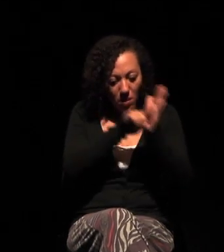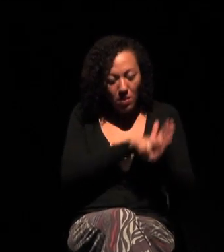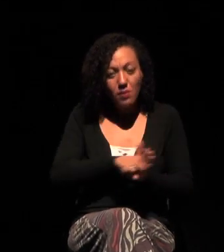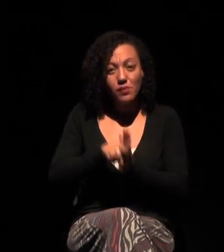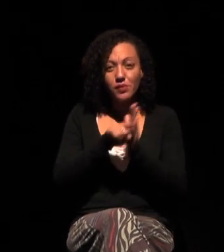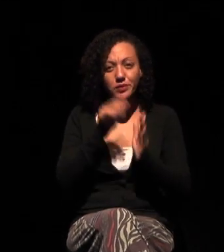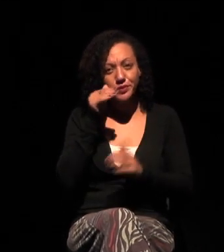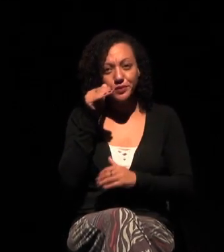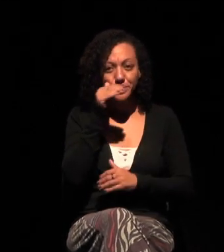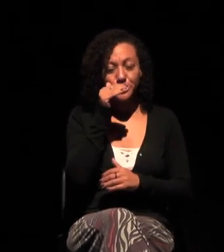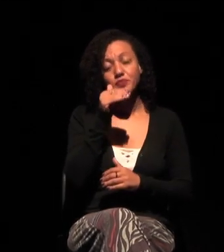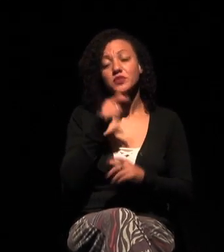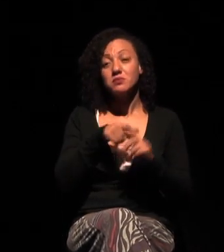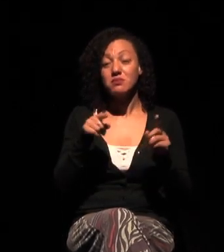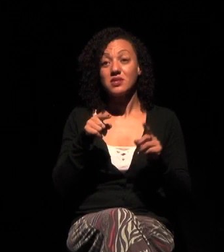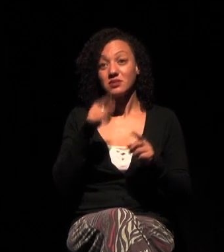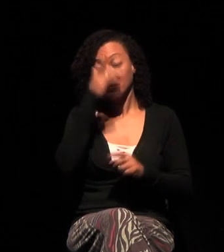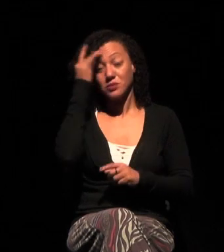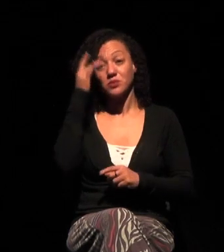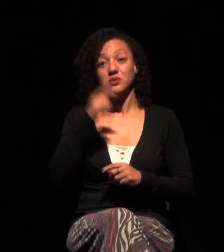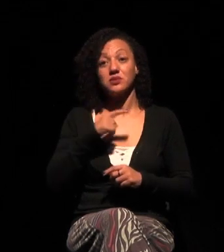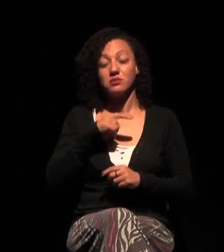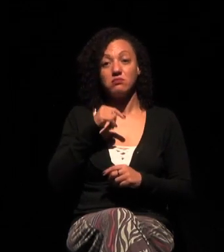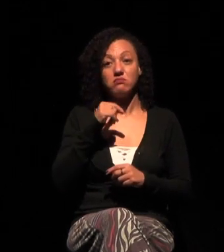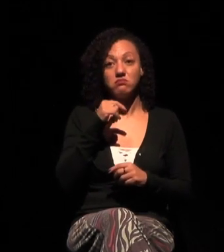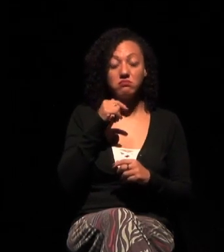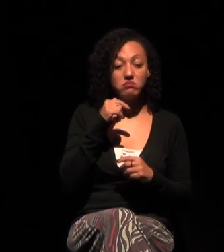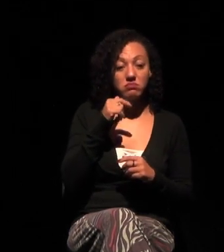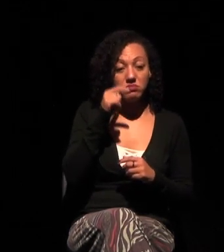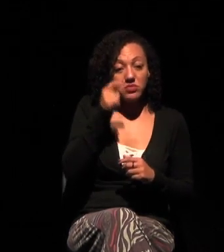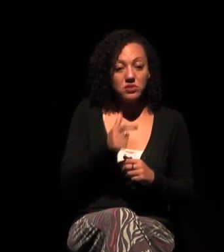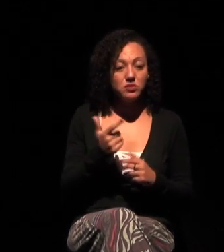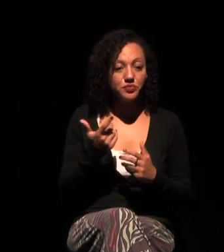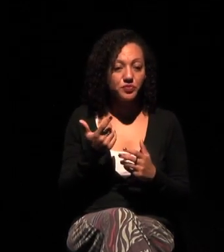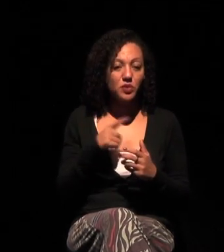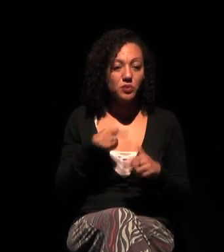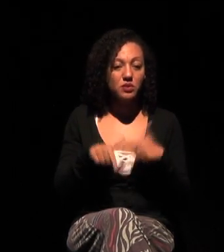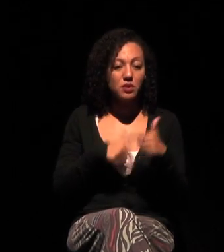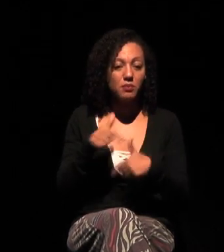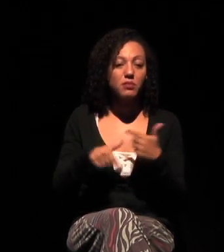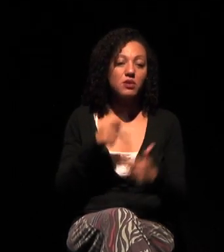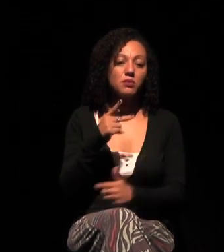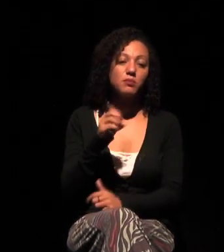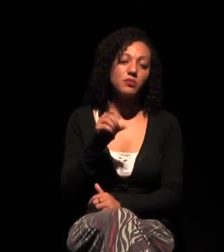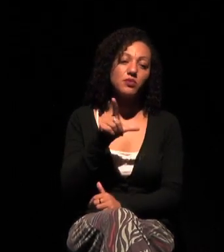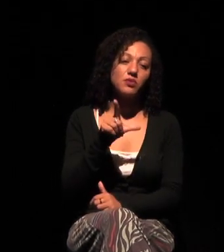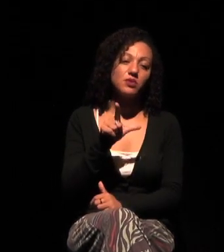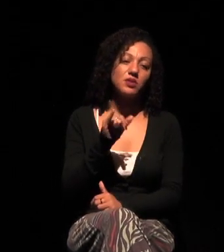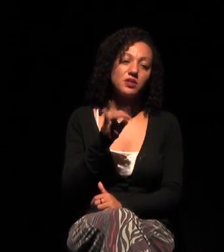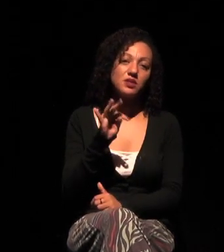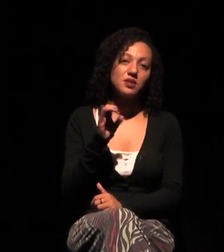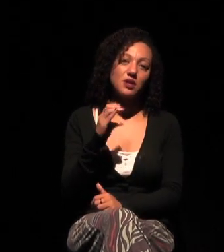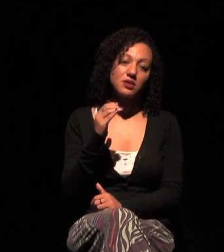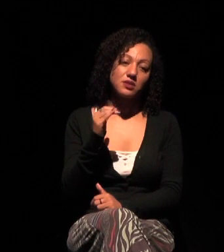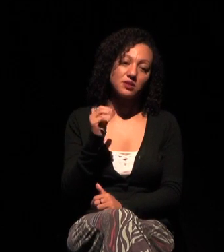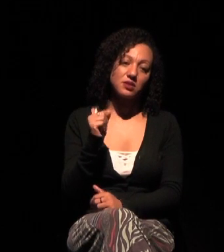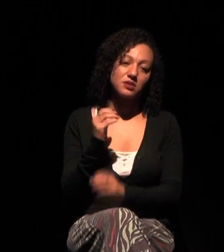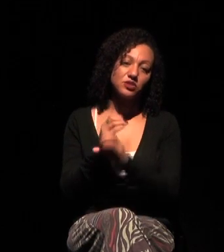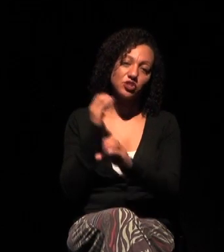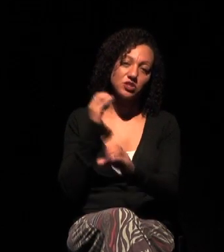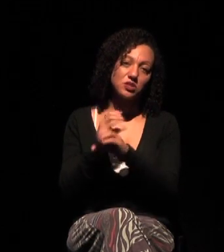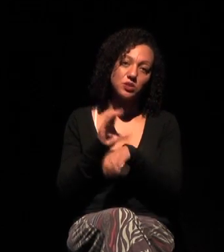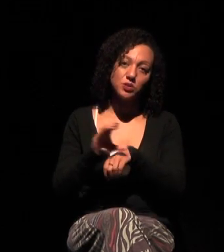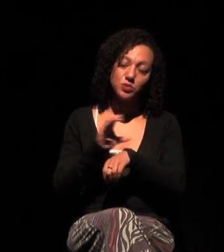engenharia na escola politécnica ea gente tem uma visão um pouco mais pragmática do do que a tecnologia